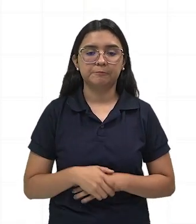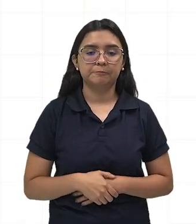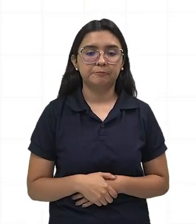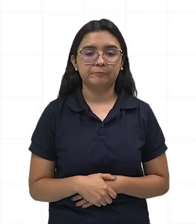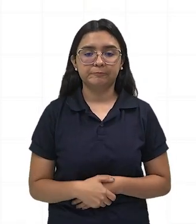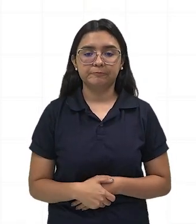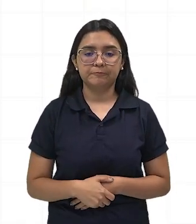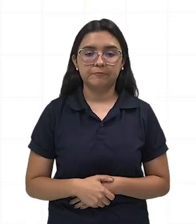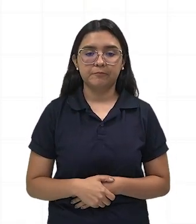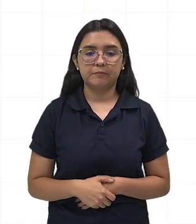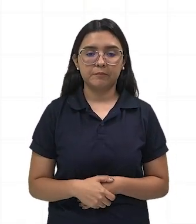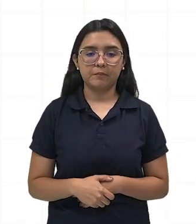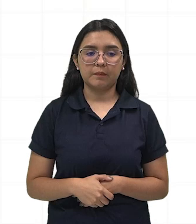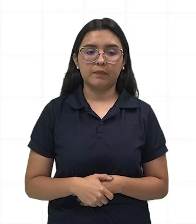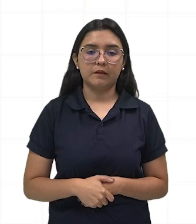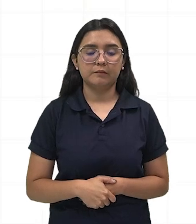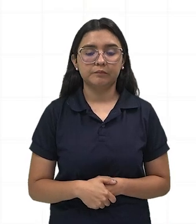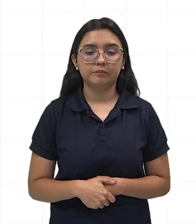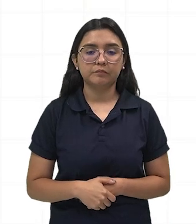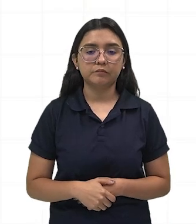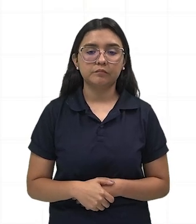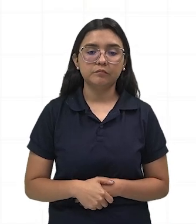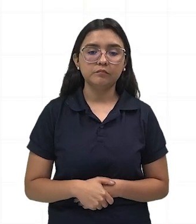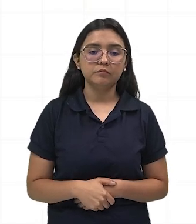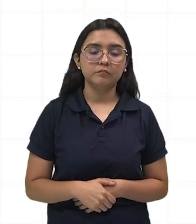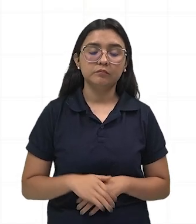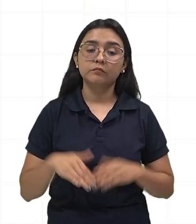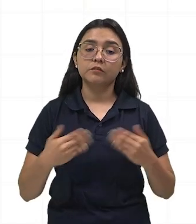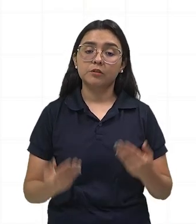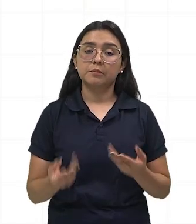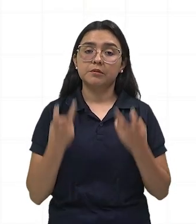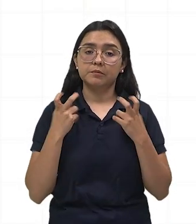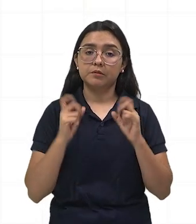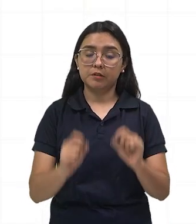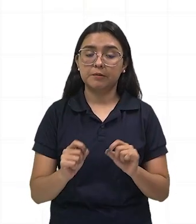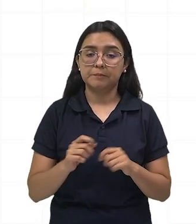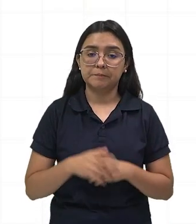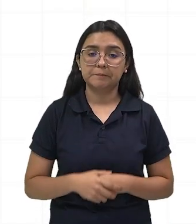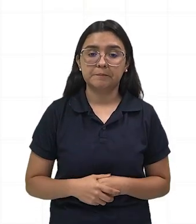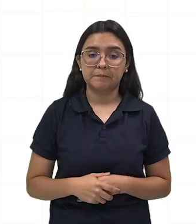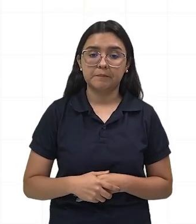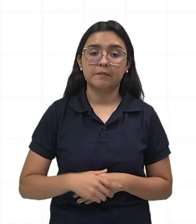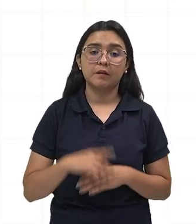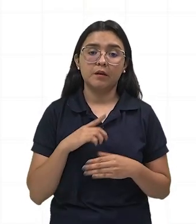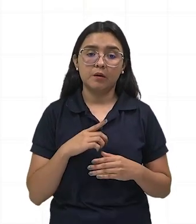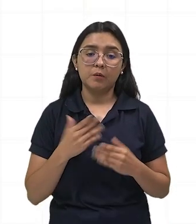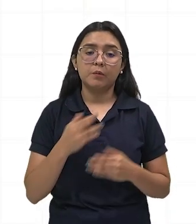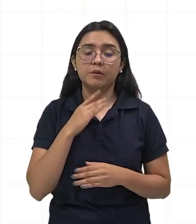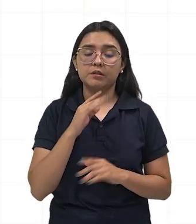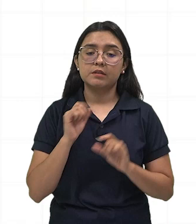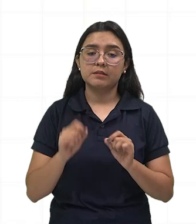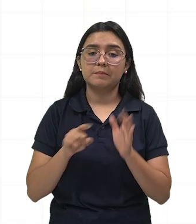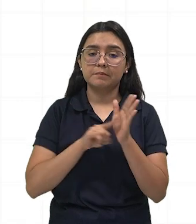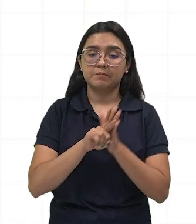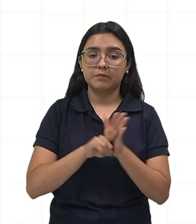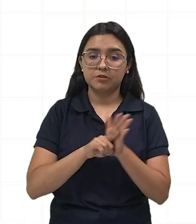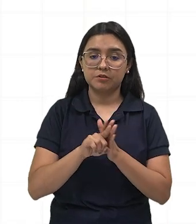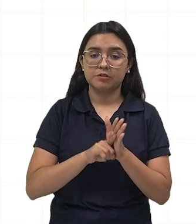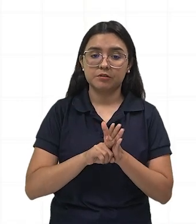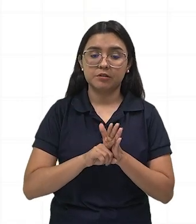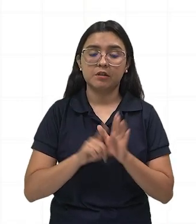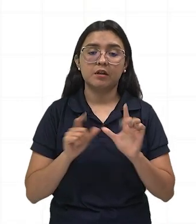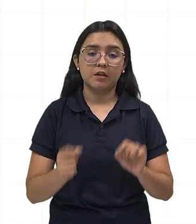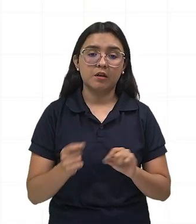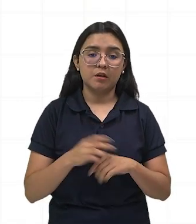Tá? Isso vai muito da necessidade, né? Porque nós vimos que uma das desvantagens dessa pesquisa nessa cidade vai ser